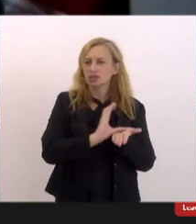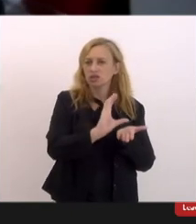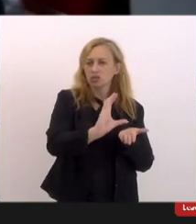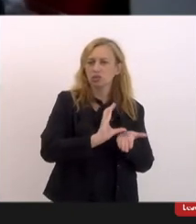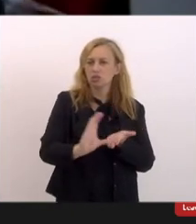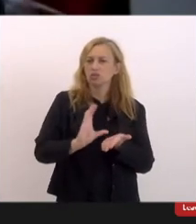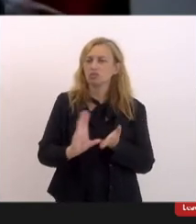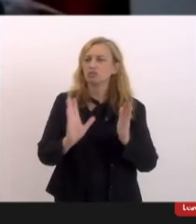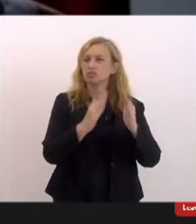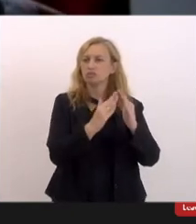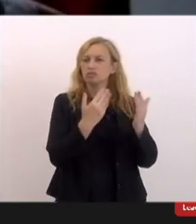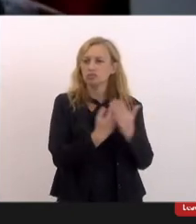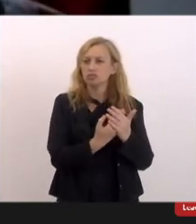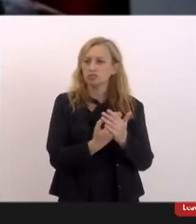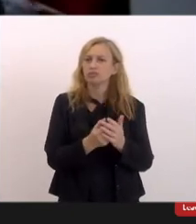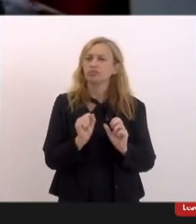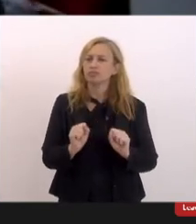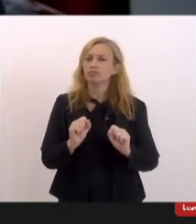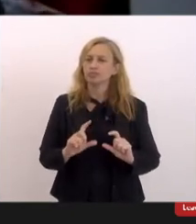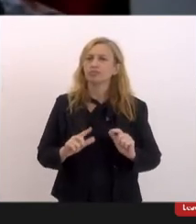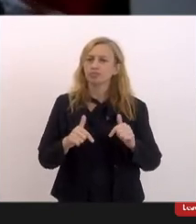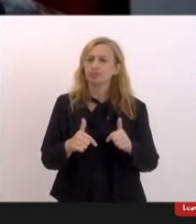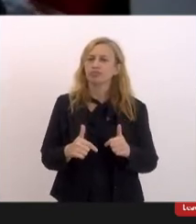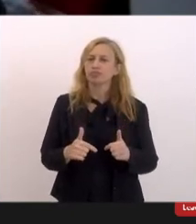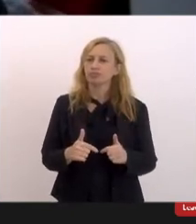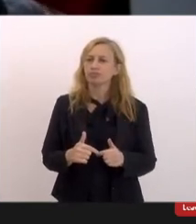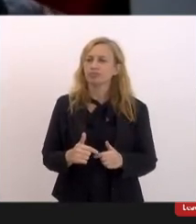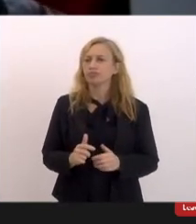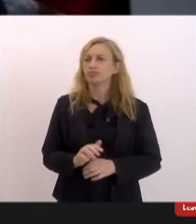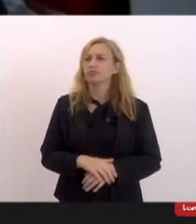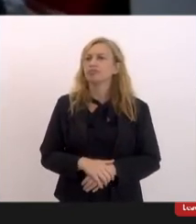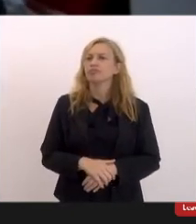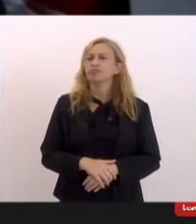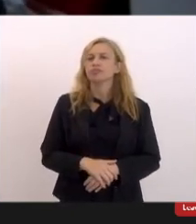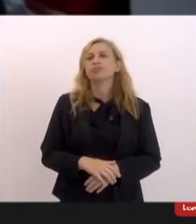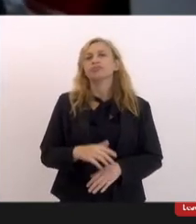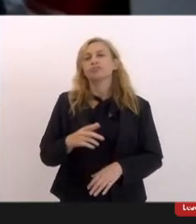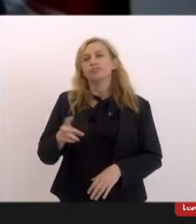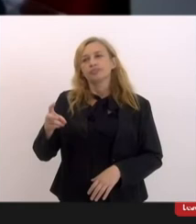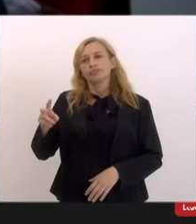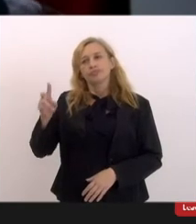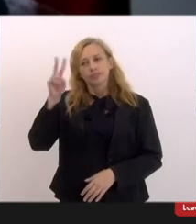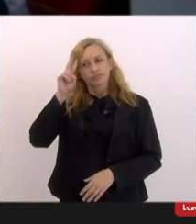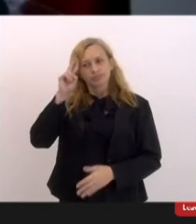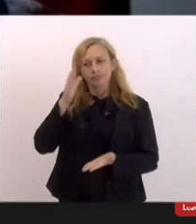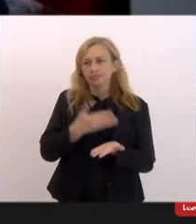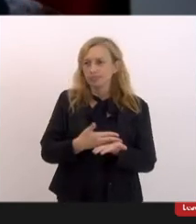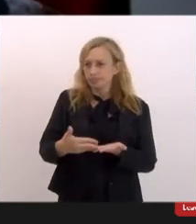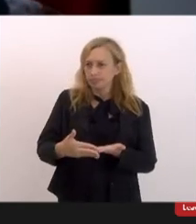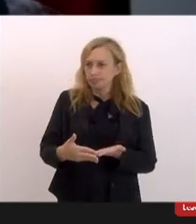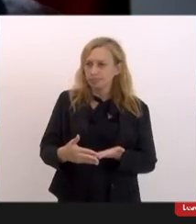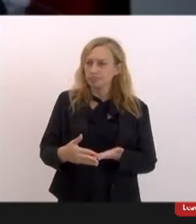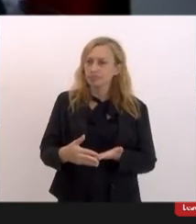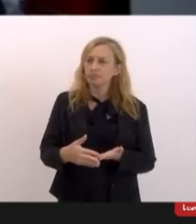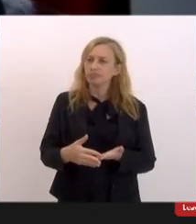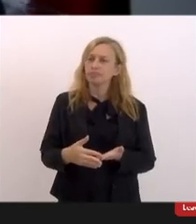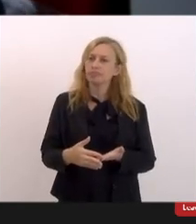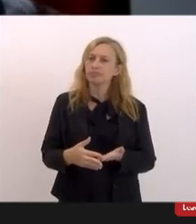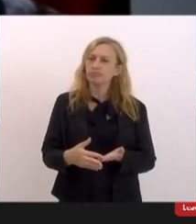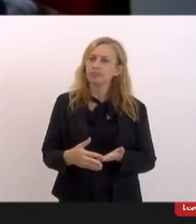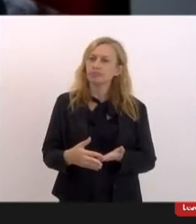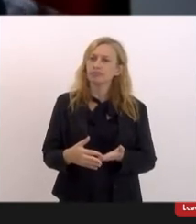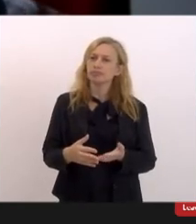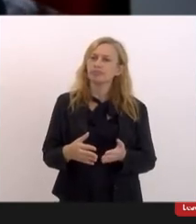escolas poderem estar atendendo os alunos. As aulas começaram na segunda-feira, os recursos entraram na sexta, por